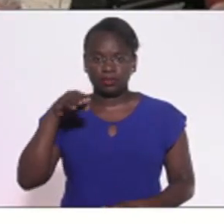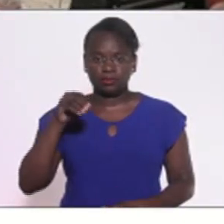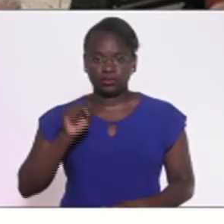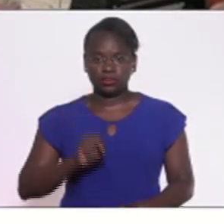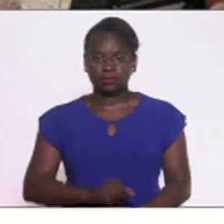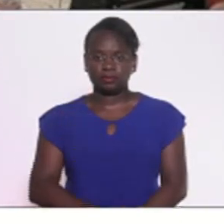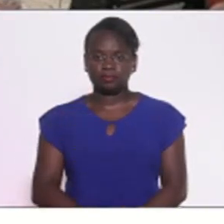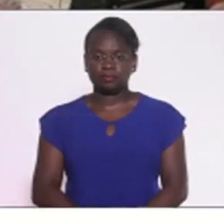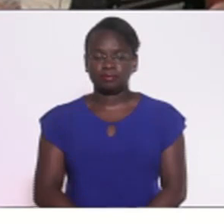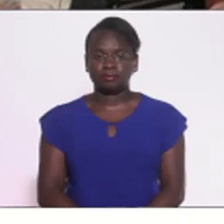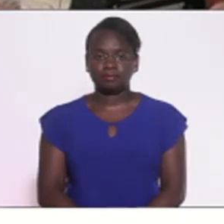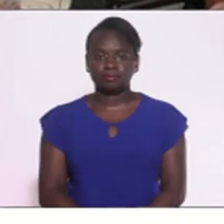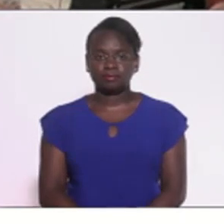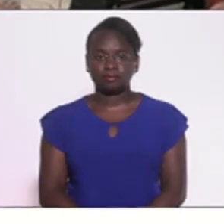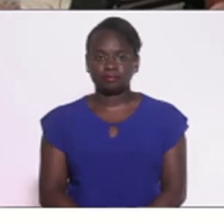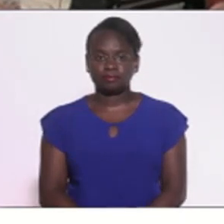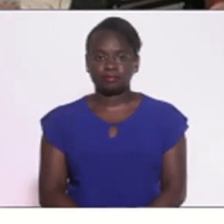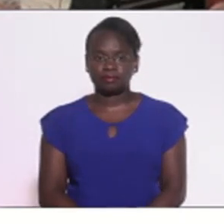da tribuna, Ronaldo, quero te ver.